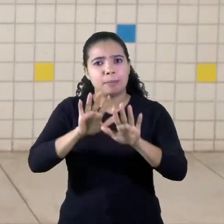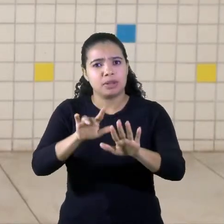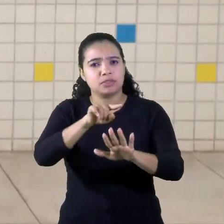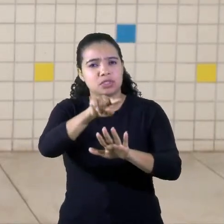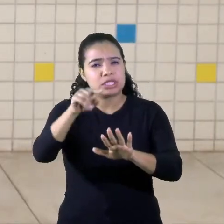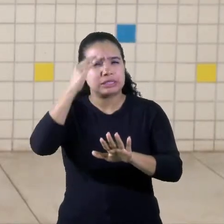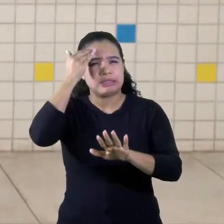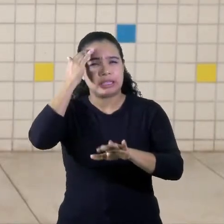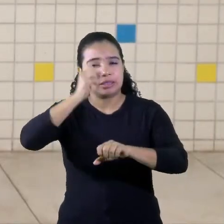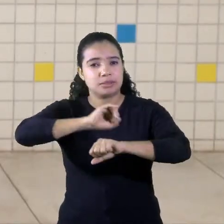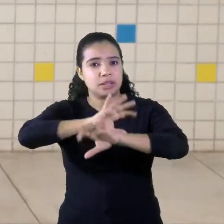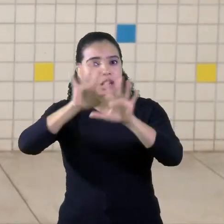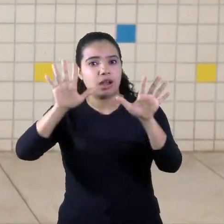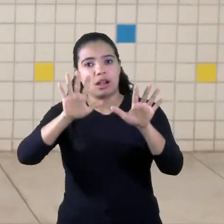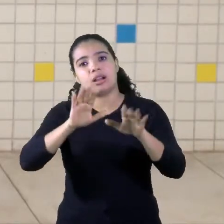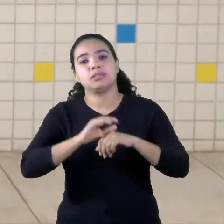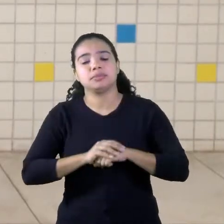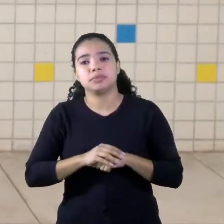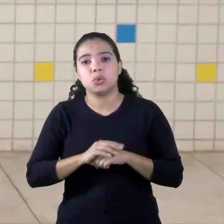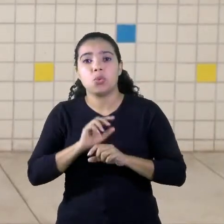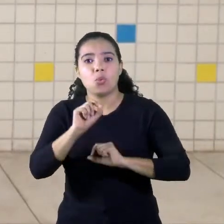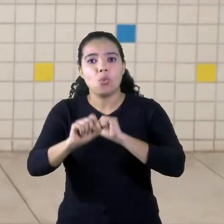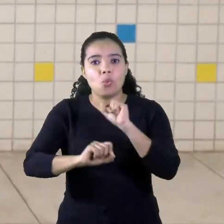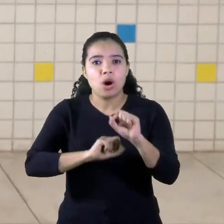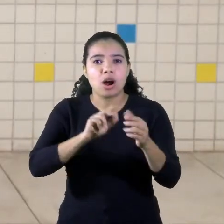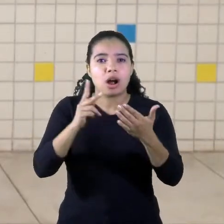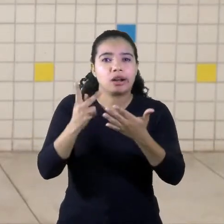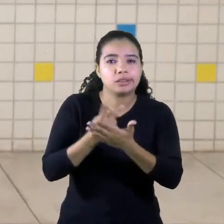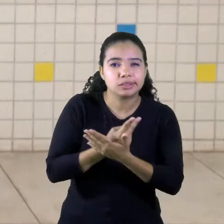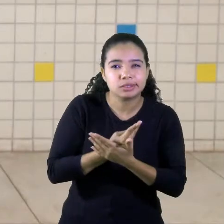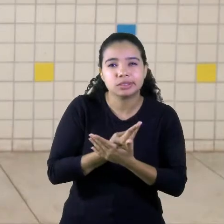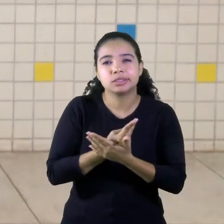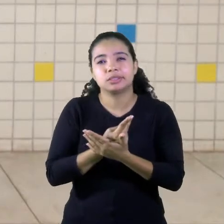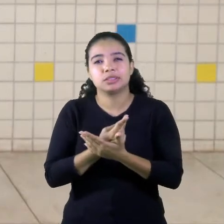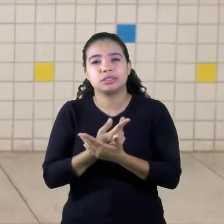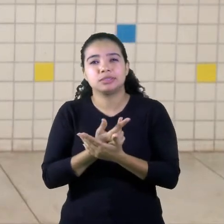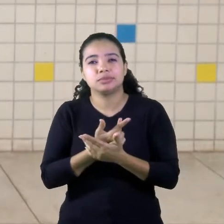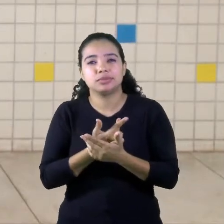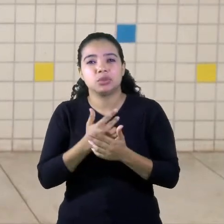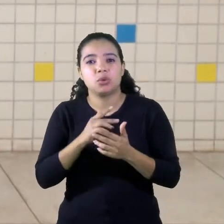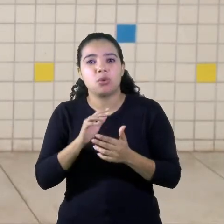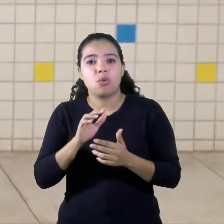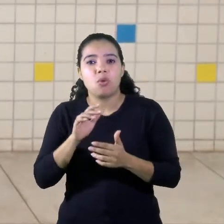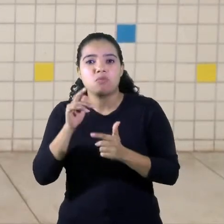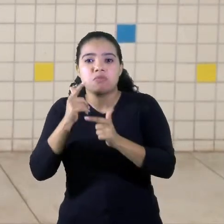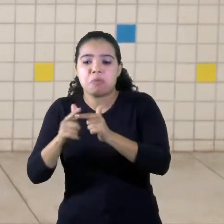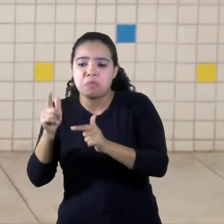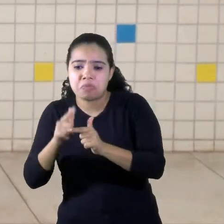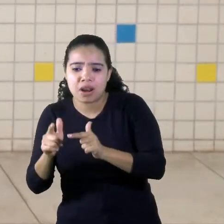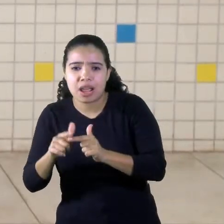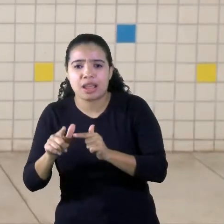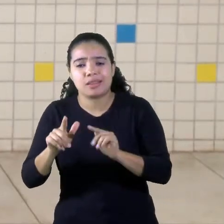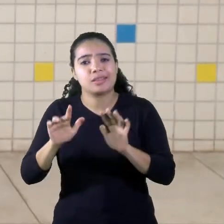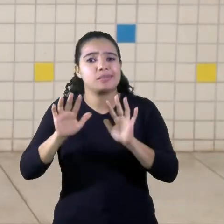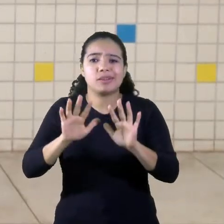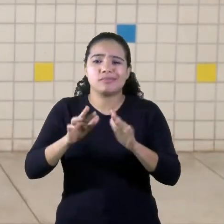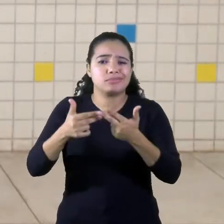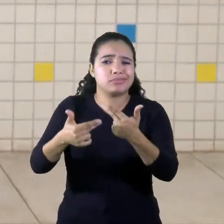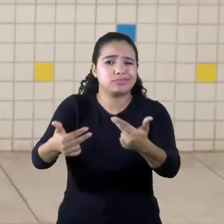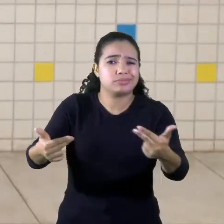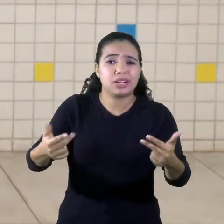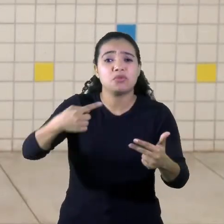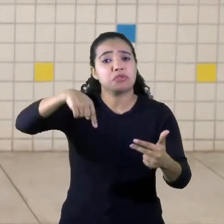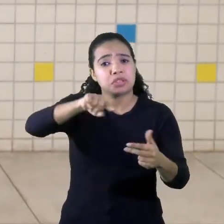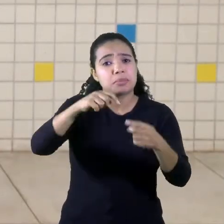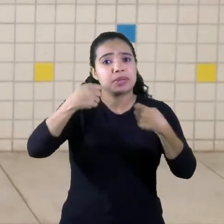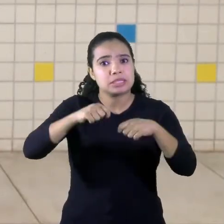bem os eventos, as situações, as causas, as consequências da grande Segunda Guerra, você